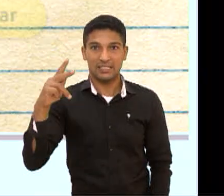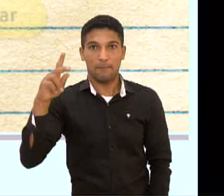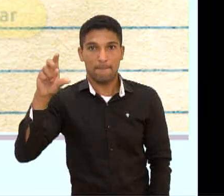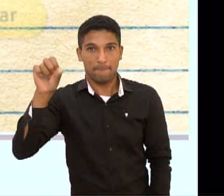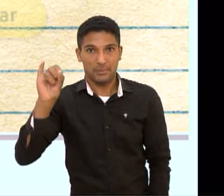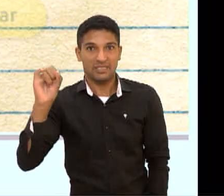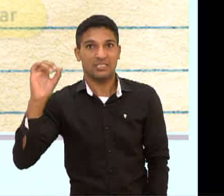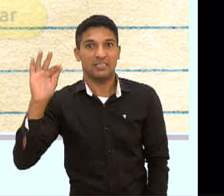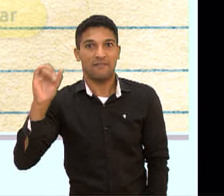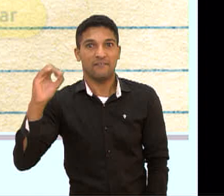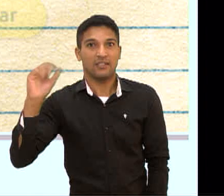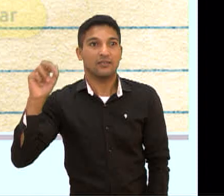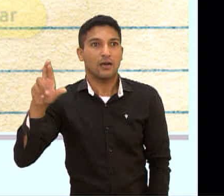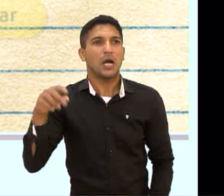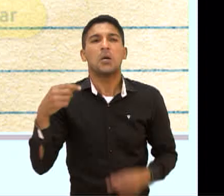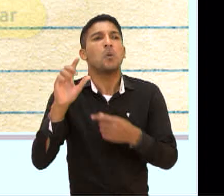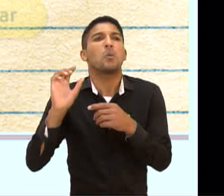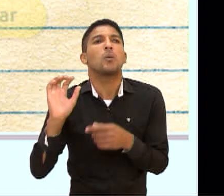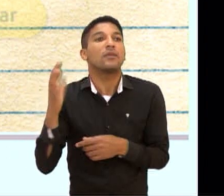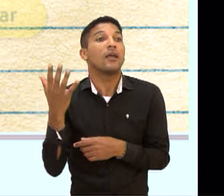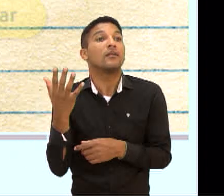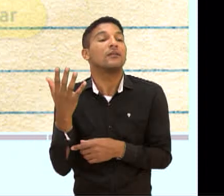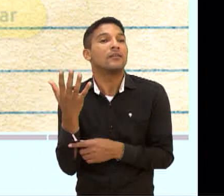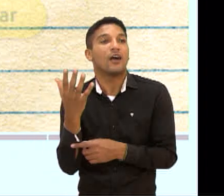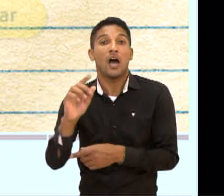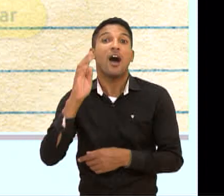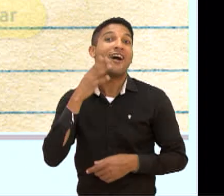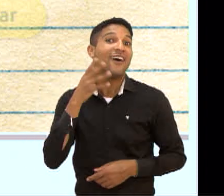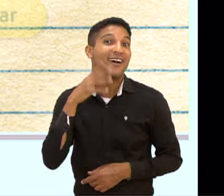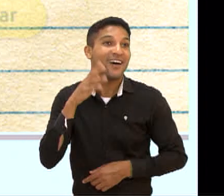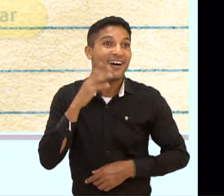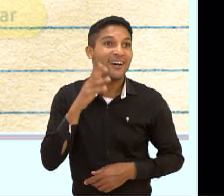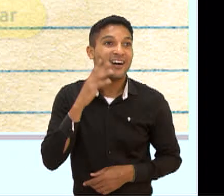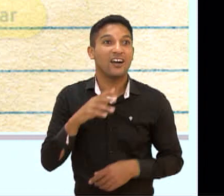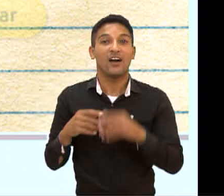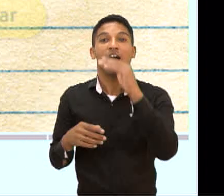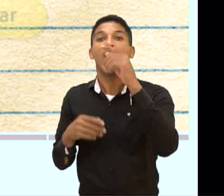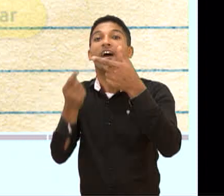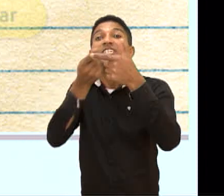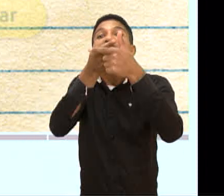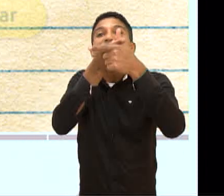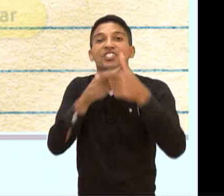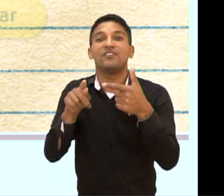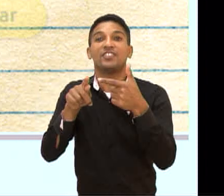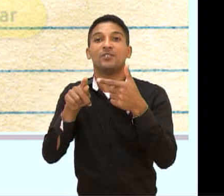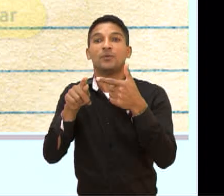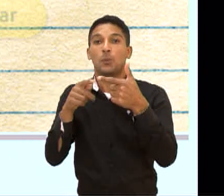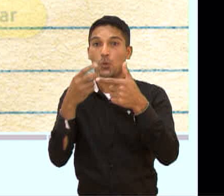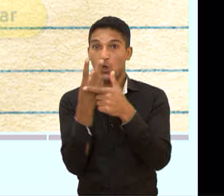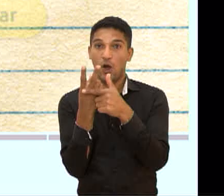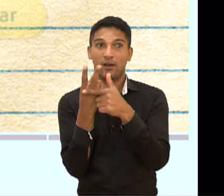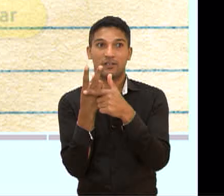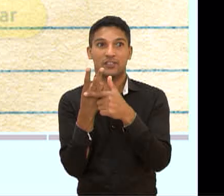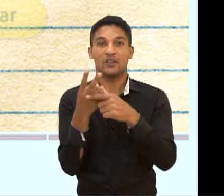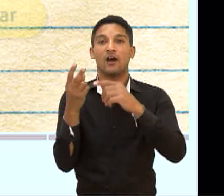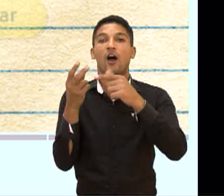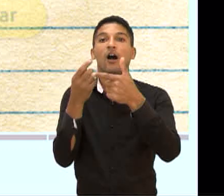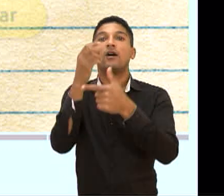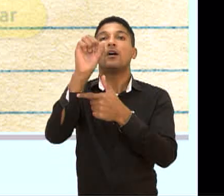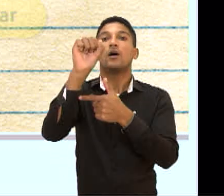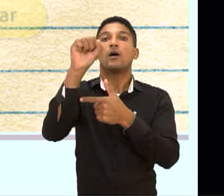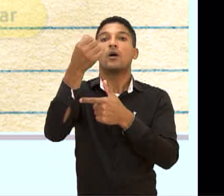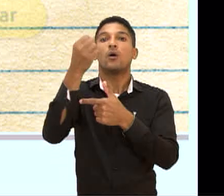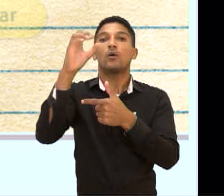Simplificar? O que vai acontecer? Olha que legal! Dividiu por 2. 806 divididos por